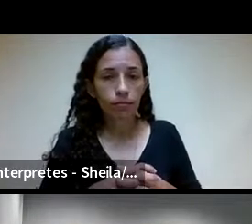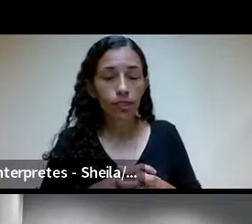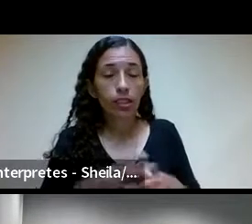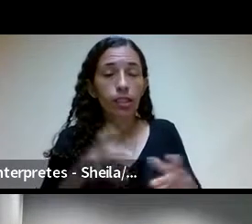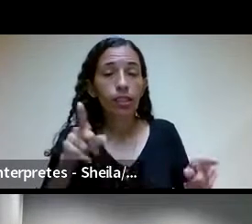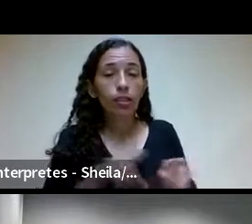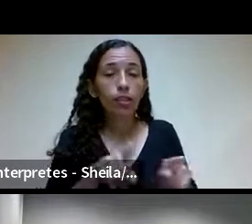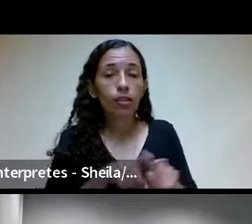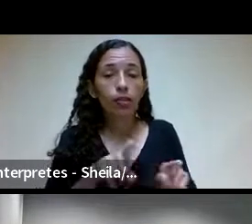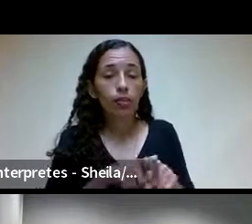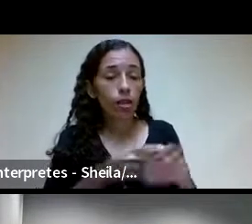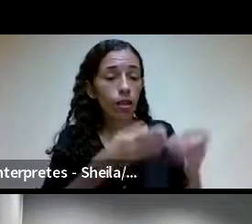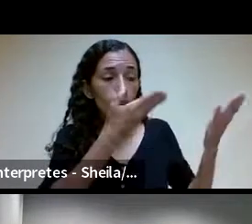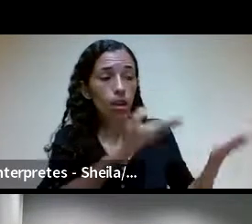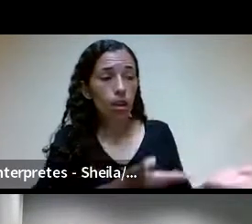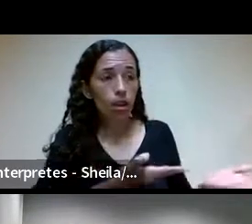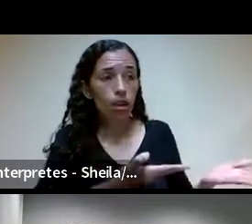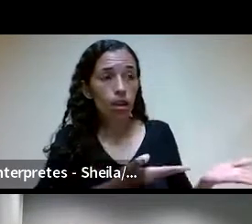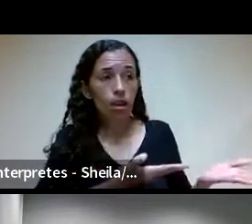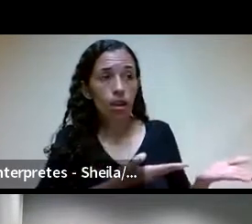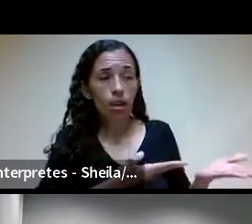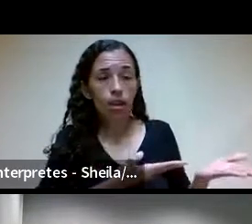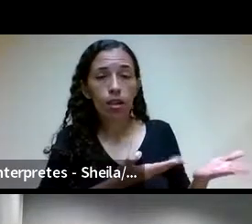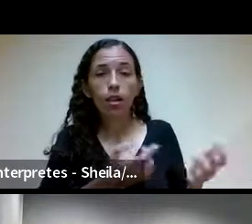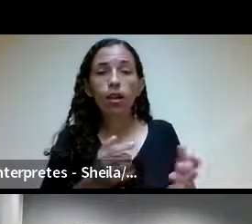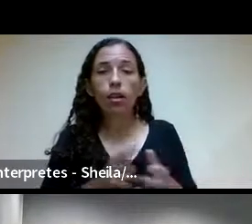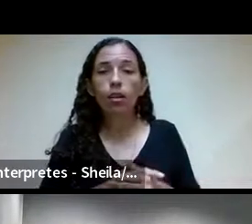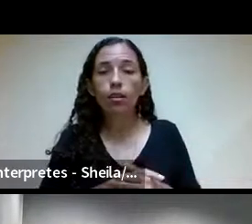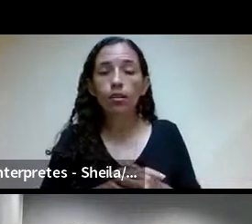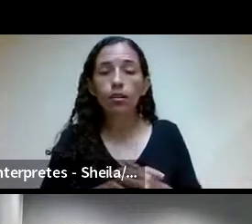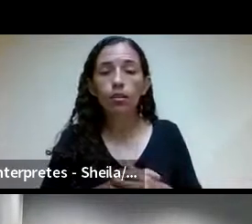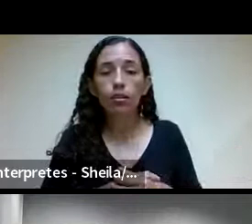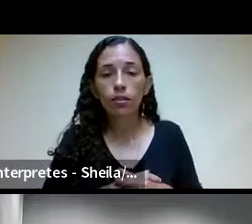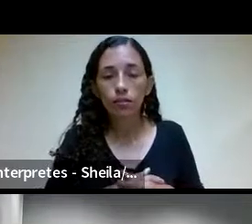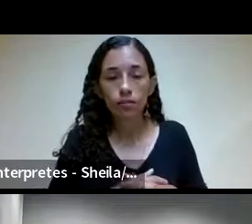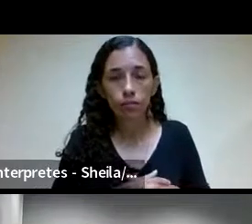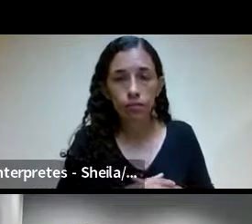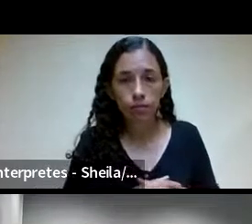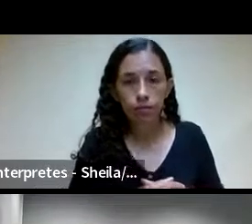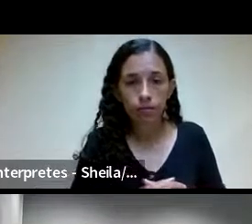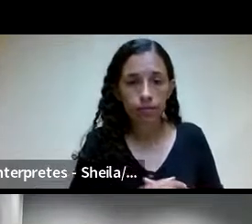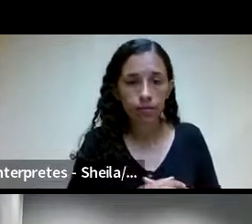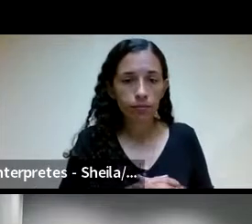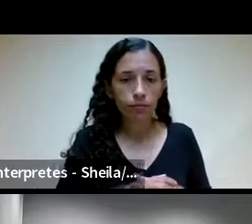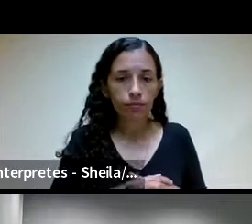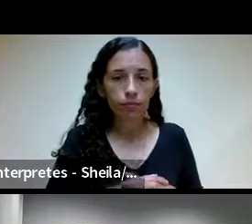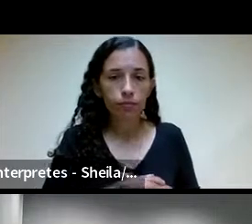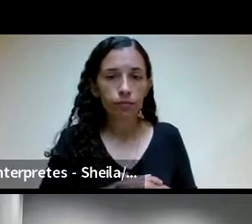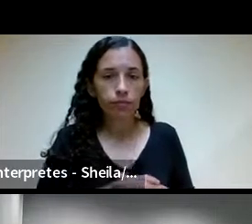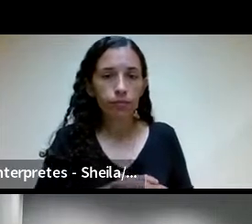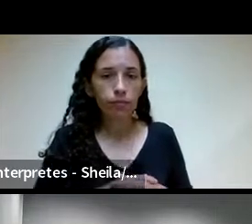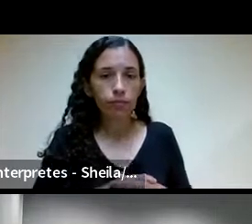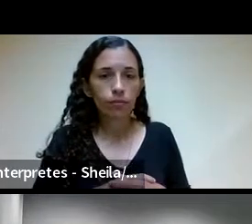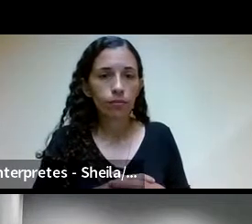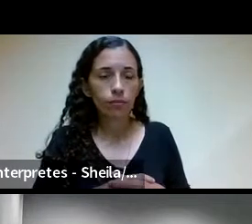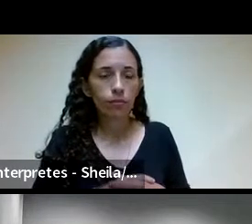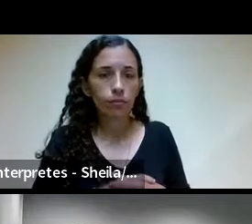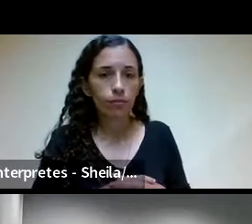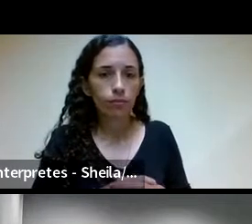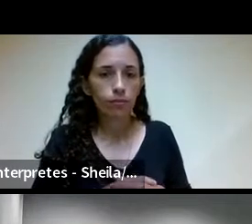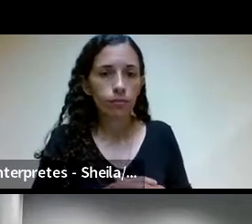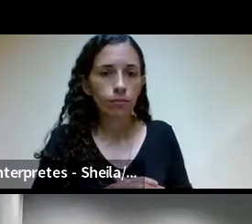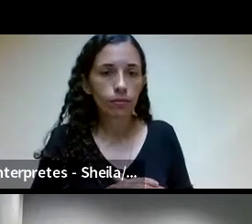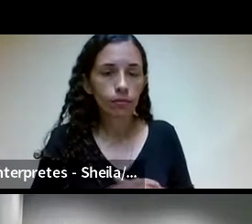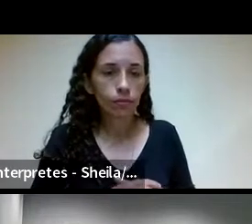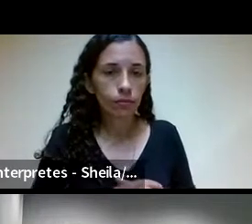promovente considerou em sua impugnação à contestação a conveniência da alegação defensiva na parte onde ela fala sobre a necessidade da inclusão da